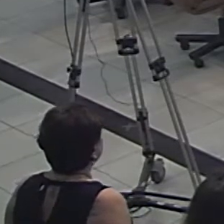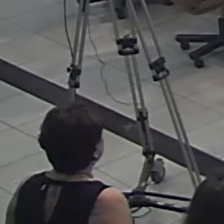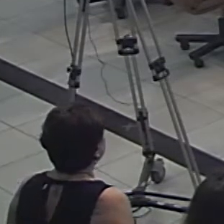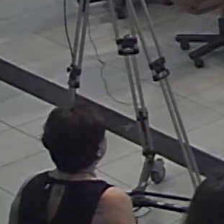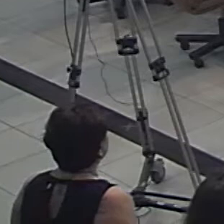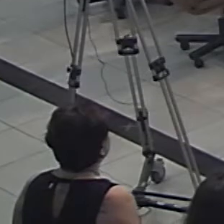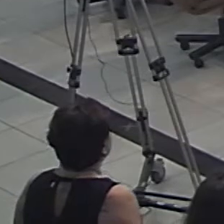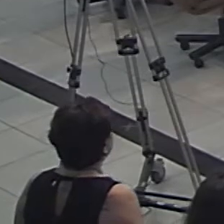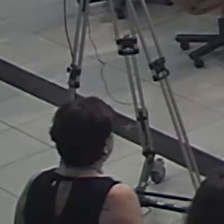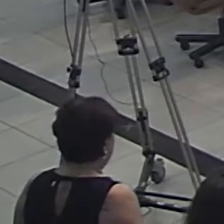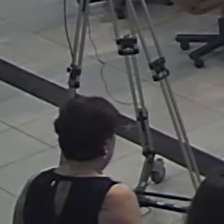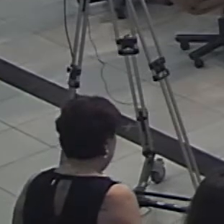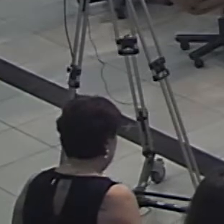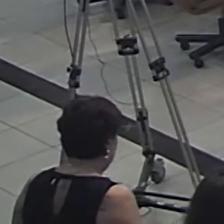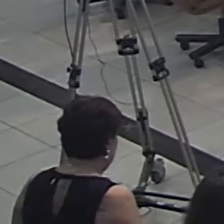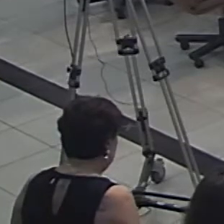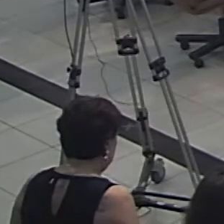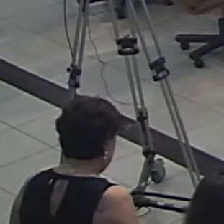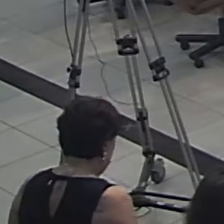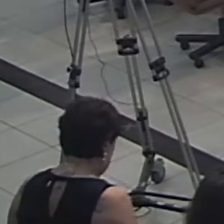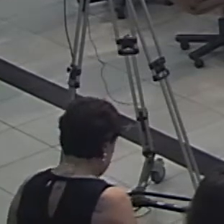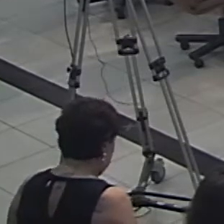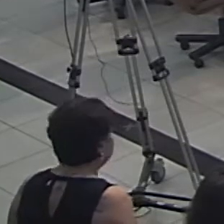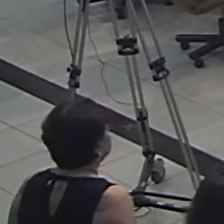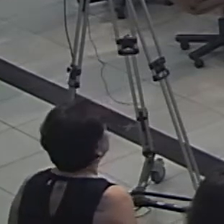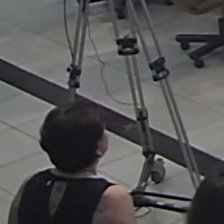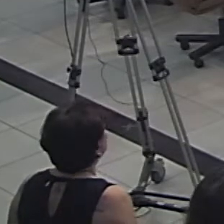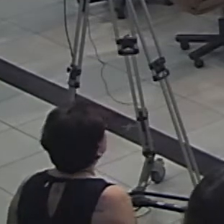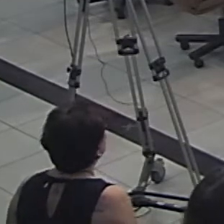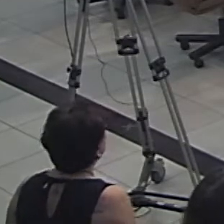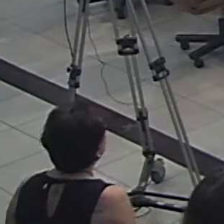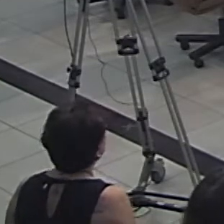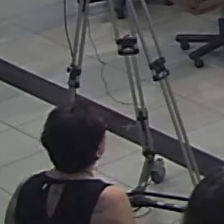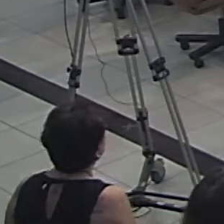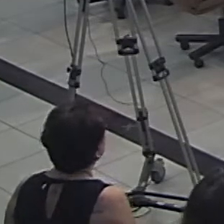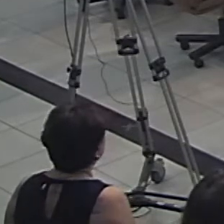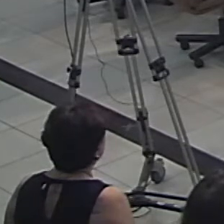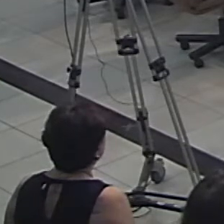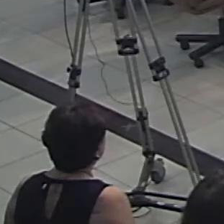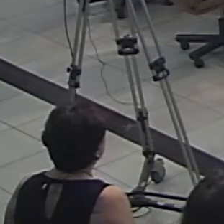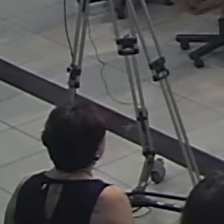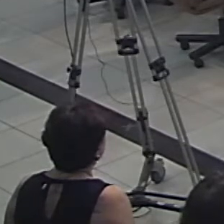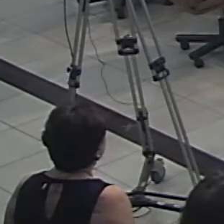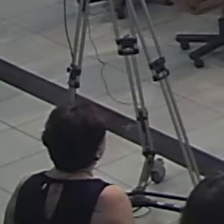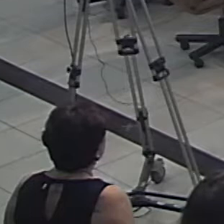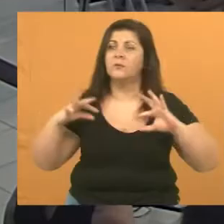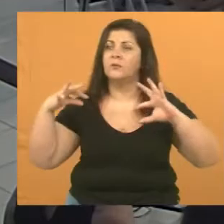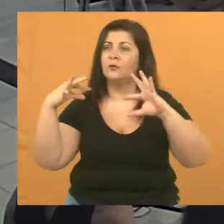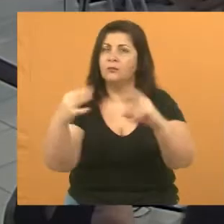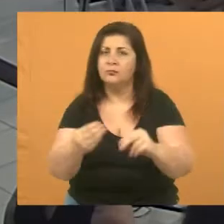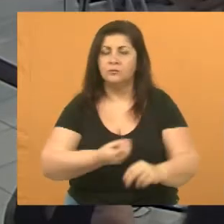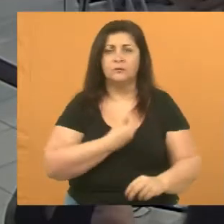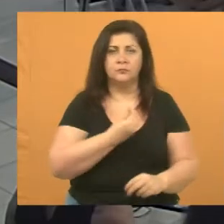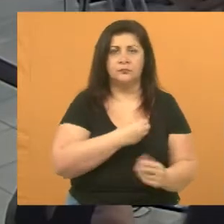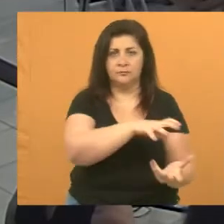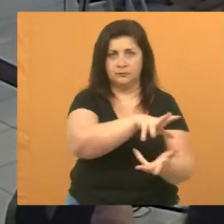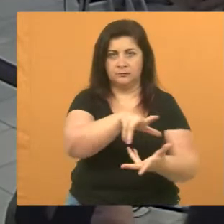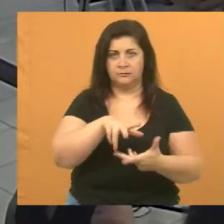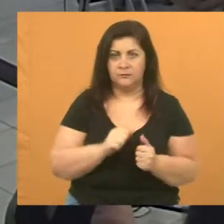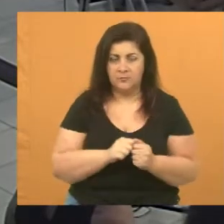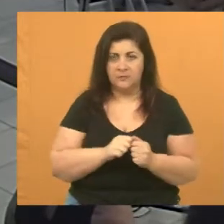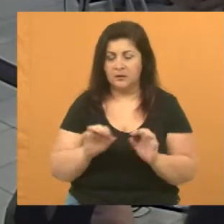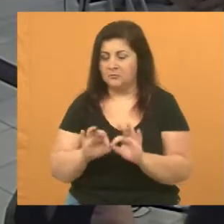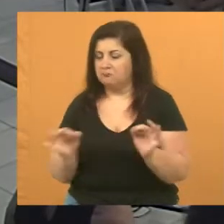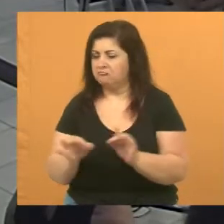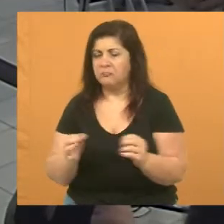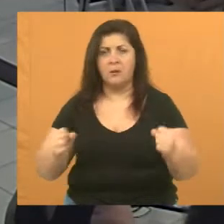Salmo 48. Escutai, povos todos, atendei todos vós que habitais a terra,